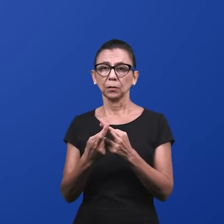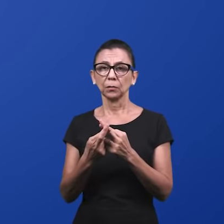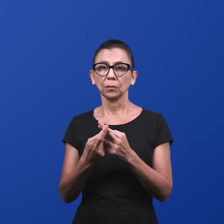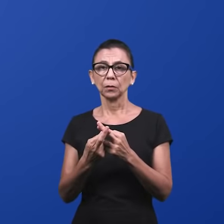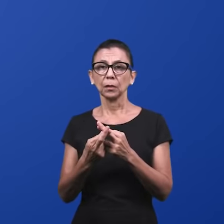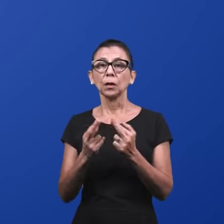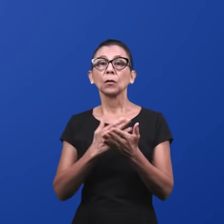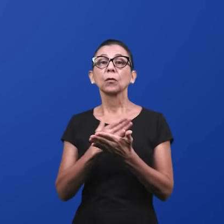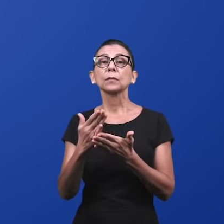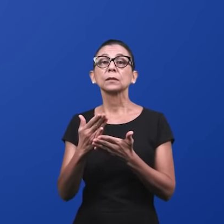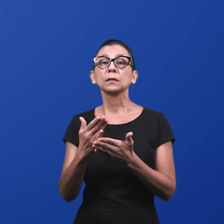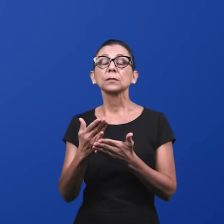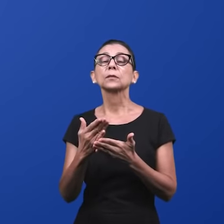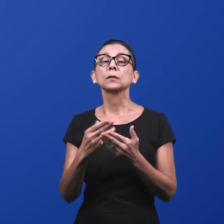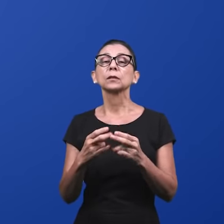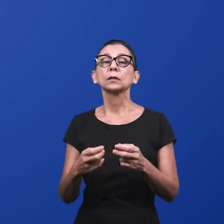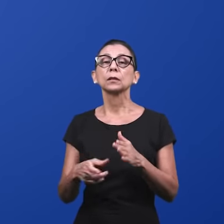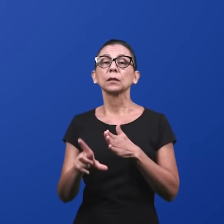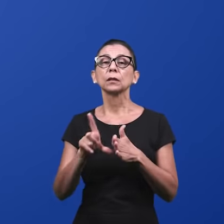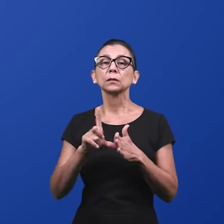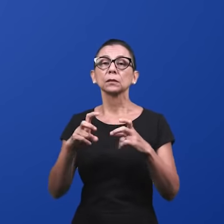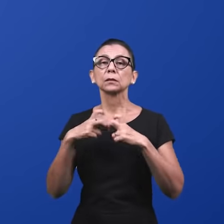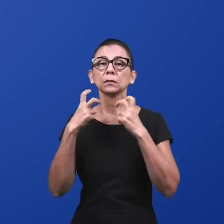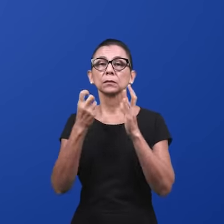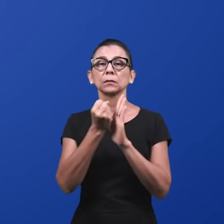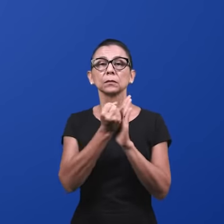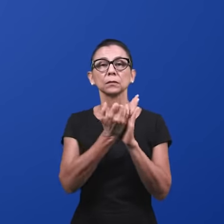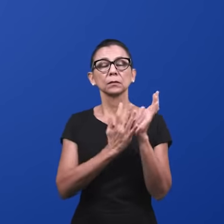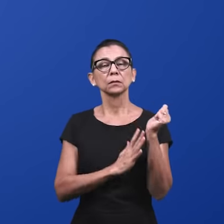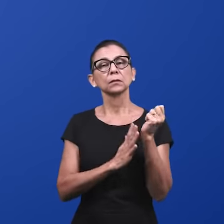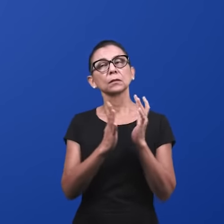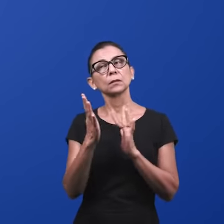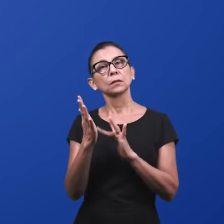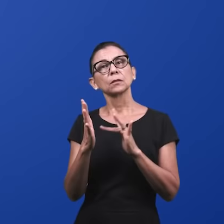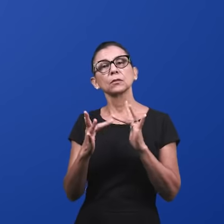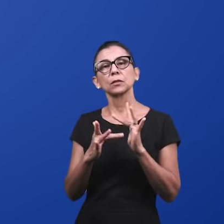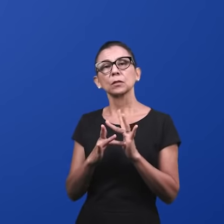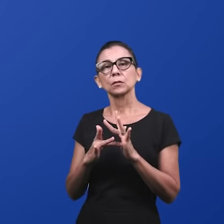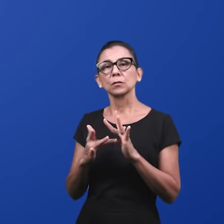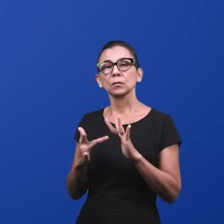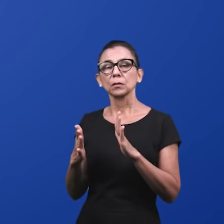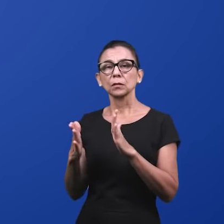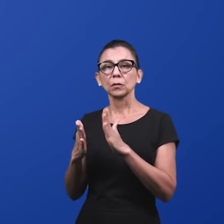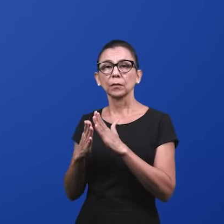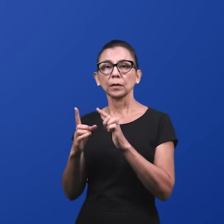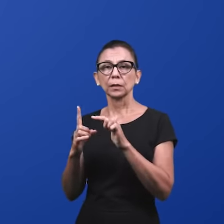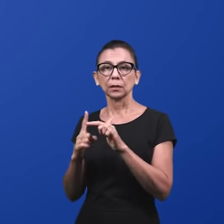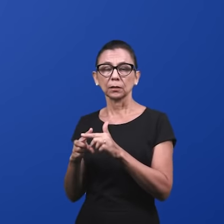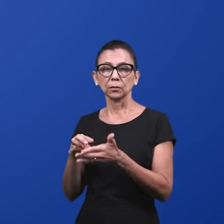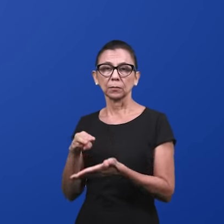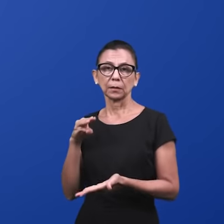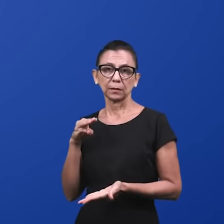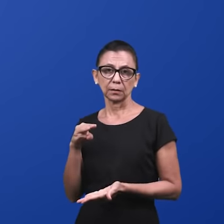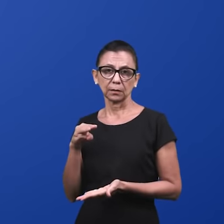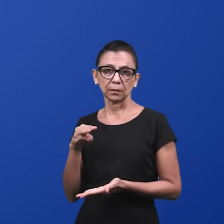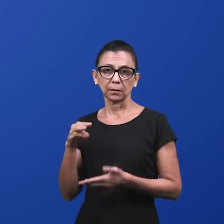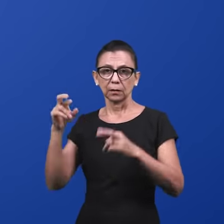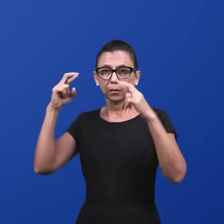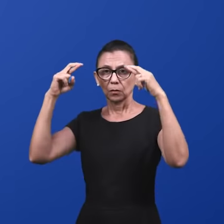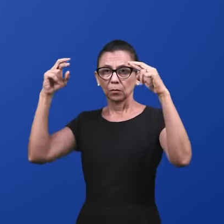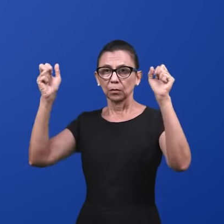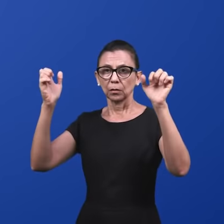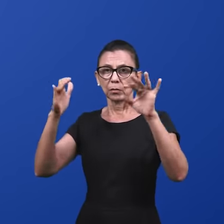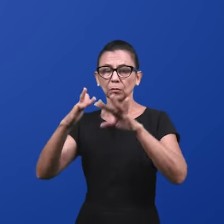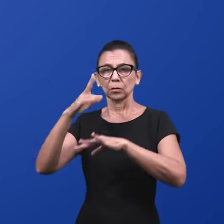clamando com o poder que há no sangue de Jesus. E não é por acaso que na Igreja Cristã Maranata, para honra e glória do nome do Senhor,